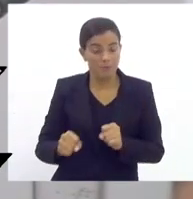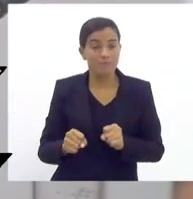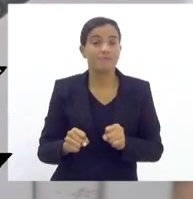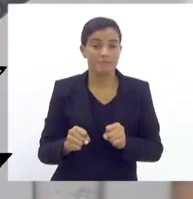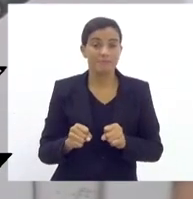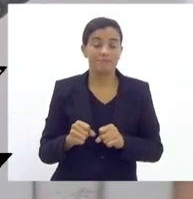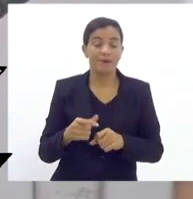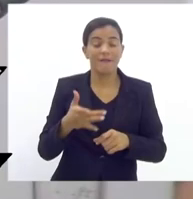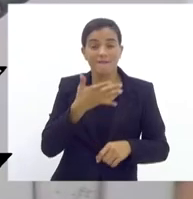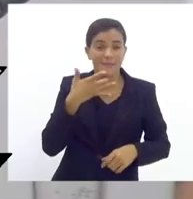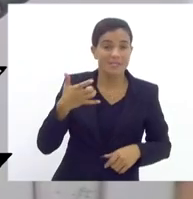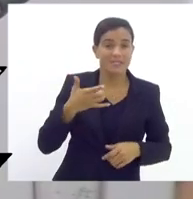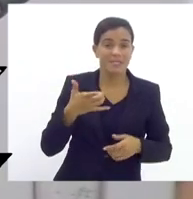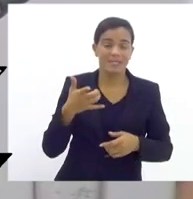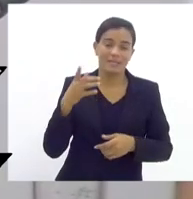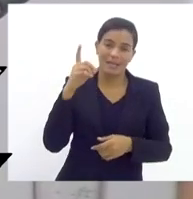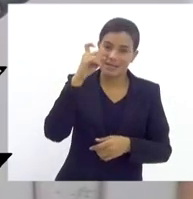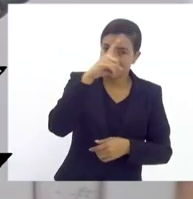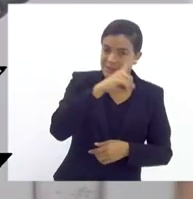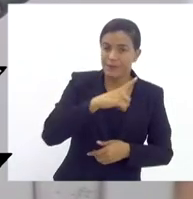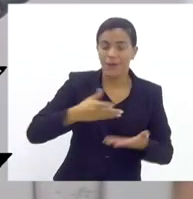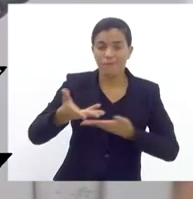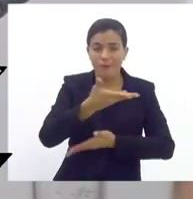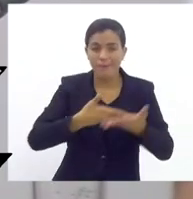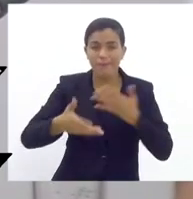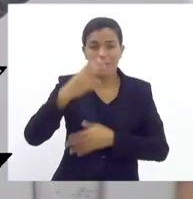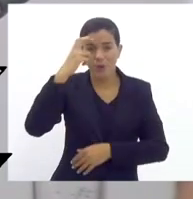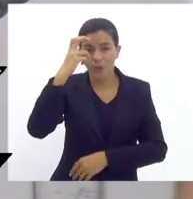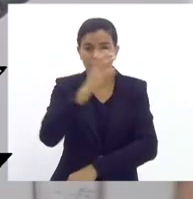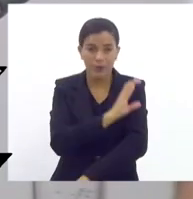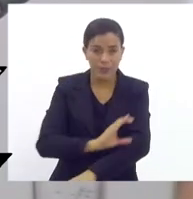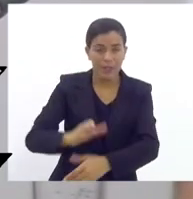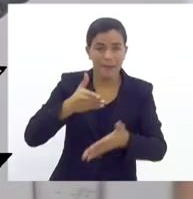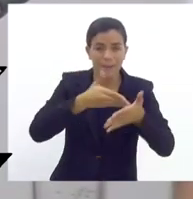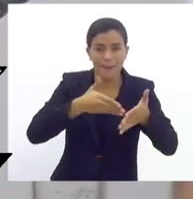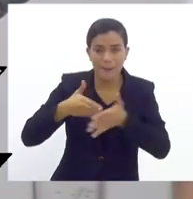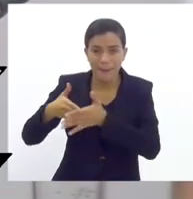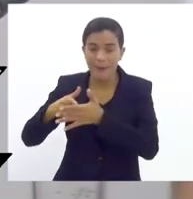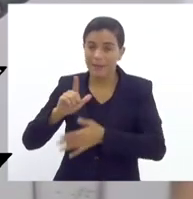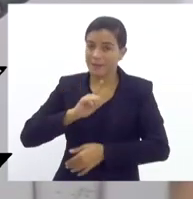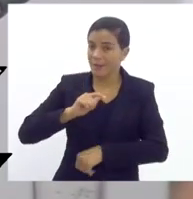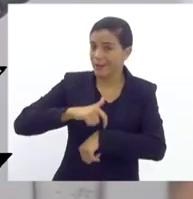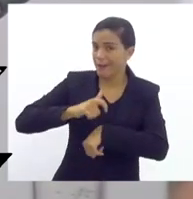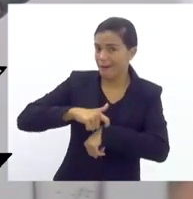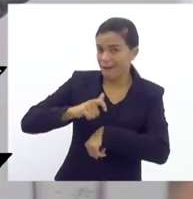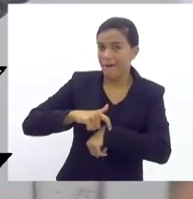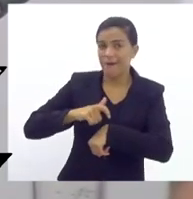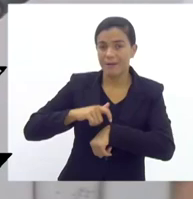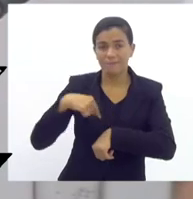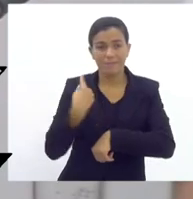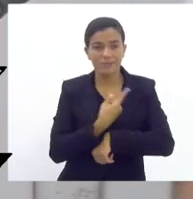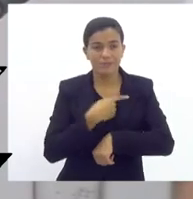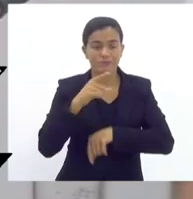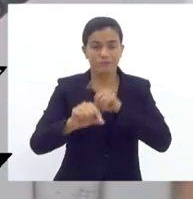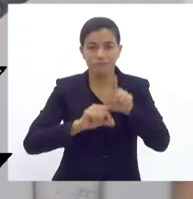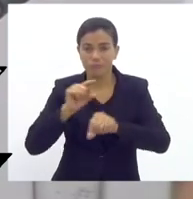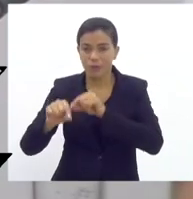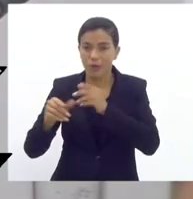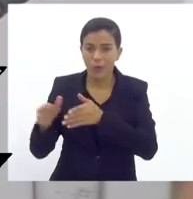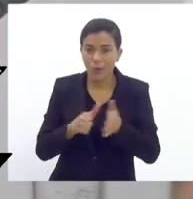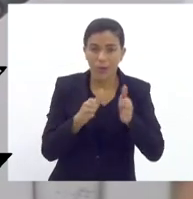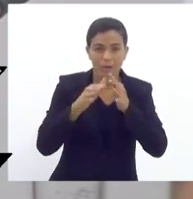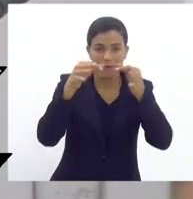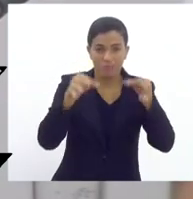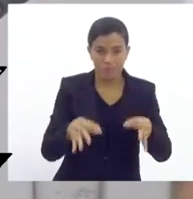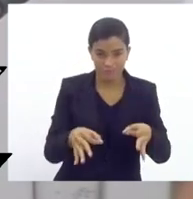facilitar essas dificuldades culturais essas baieras cultural que tem na hora pra gente escolher a gente escolher o caminho